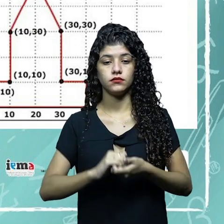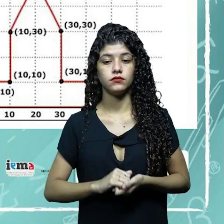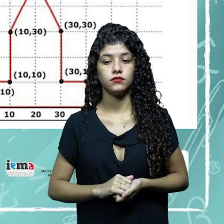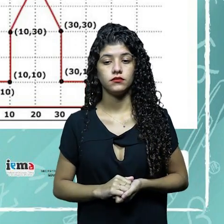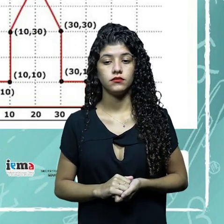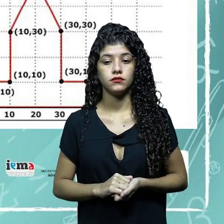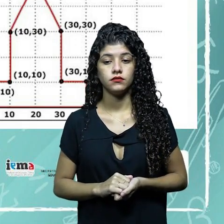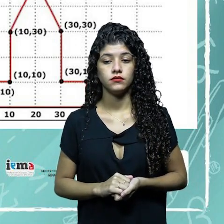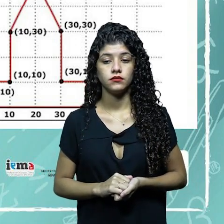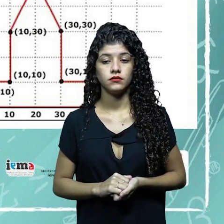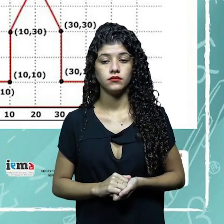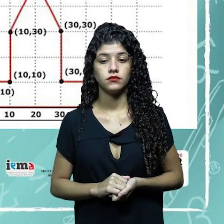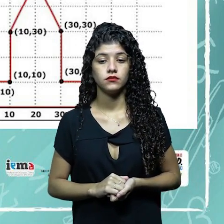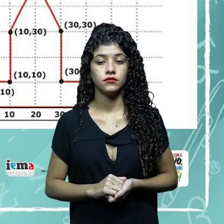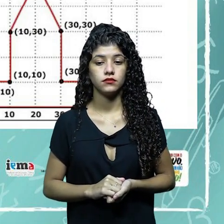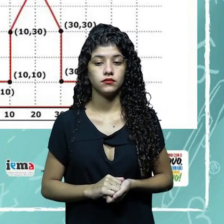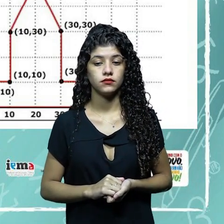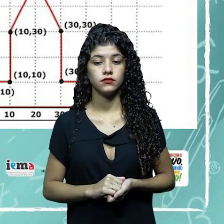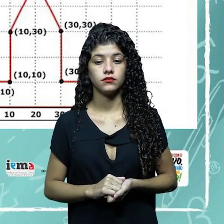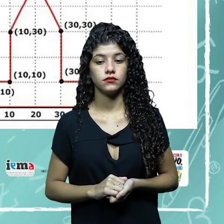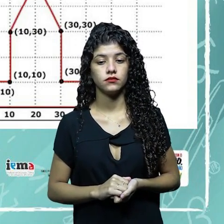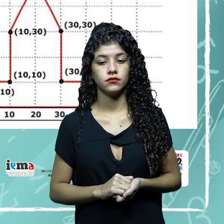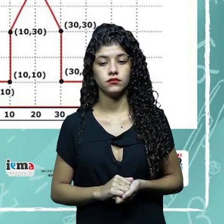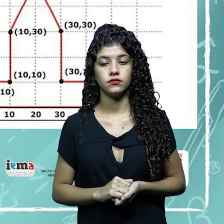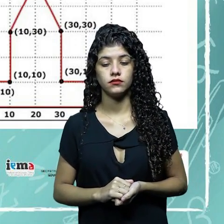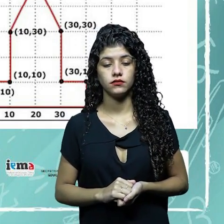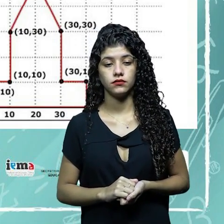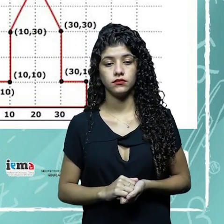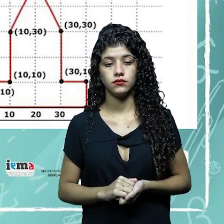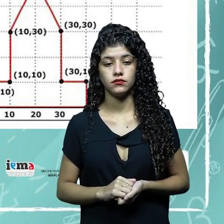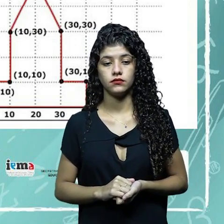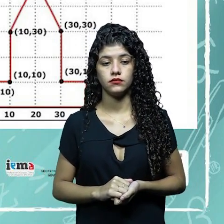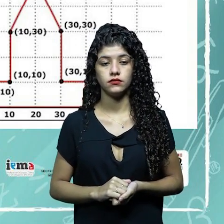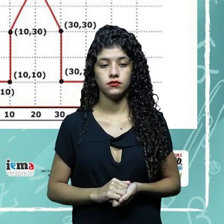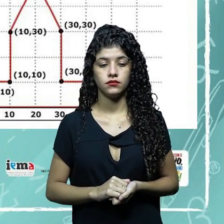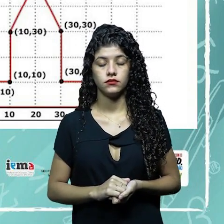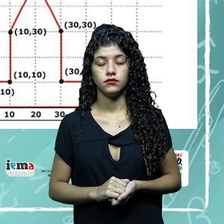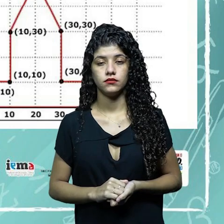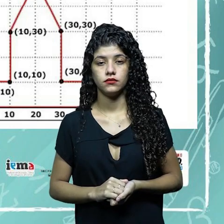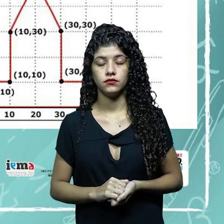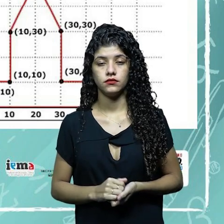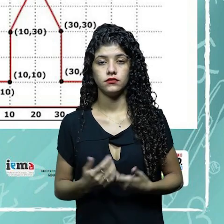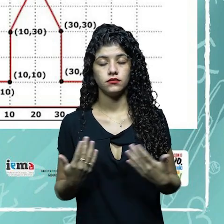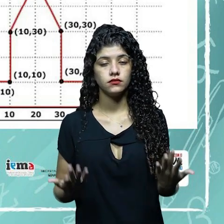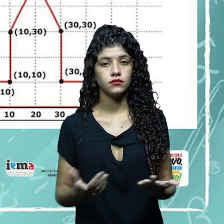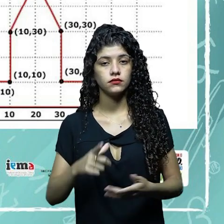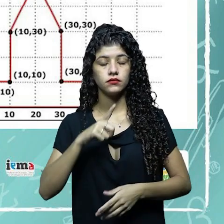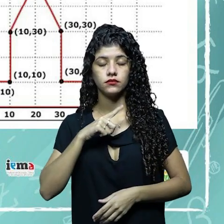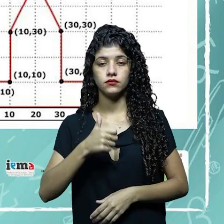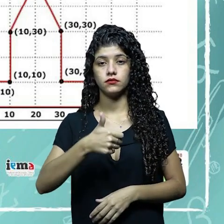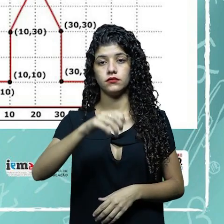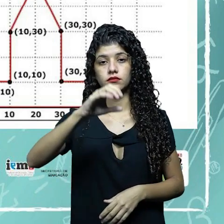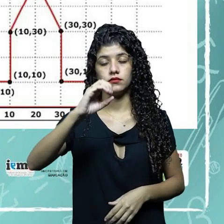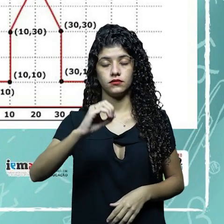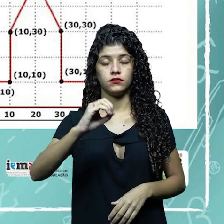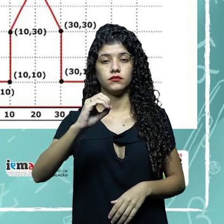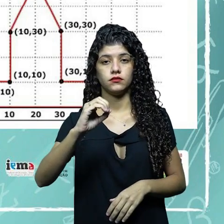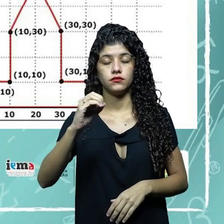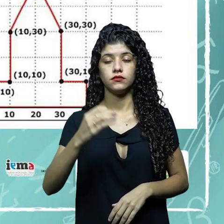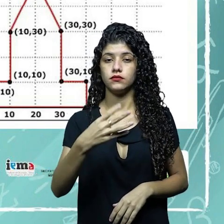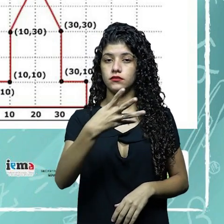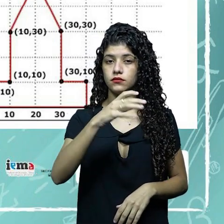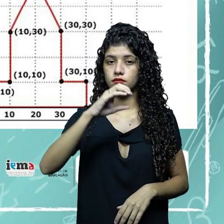eixo Y, né? Então, uma altura, teoricamente. Então, eu dei 10. Então, eu continuei no 40 e agora eu